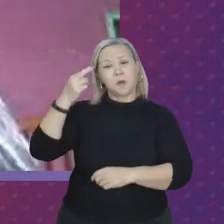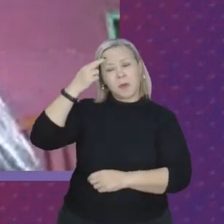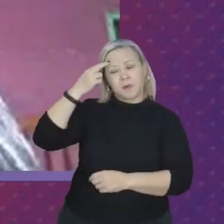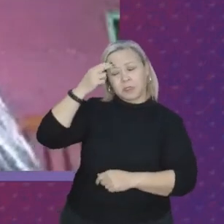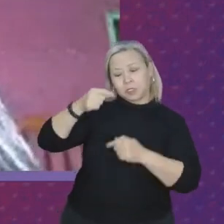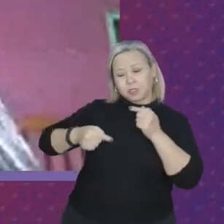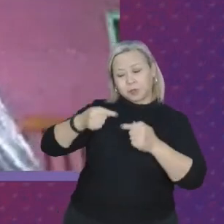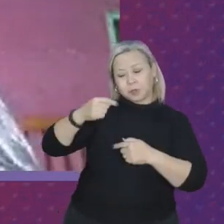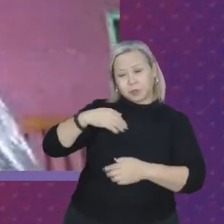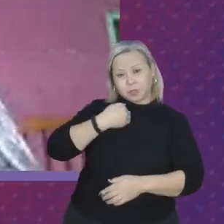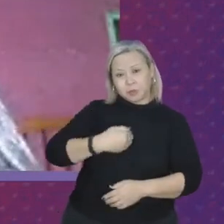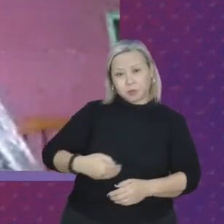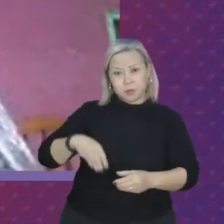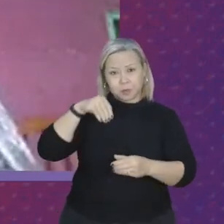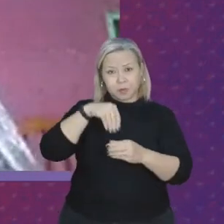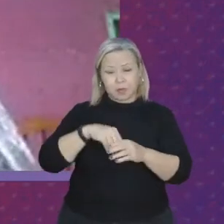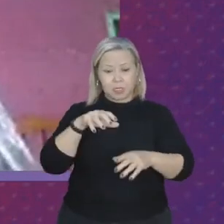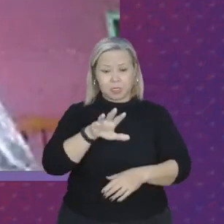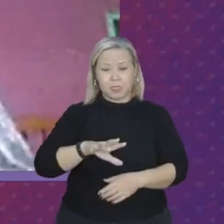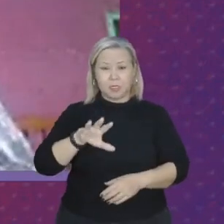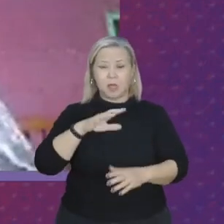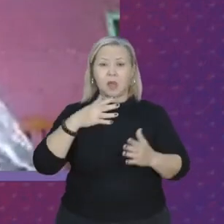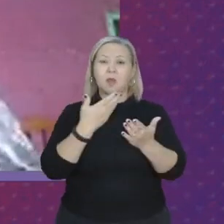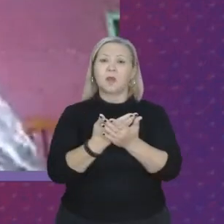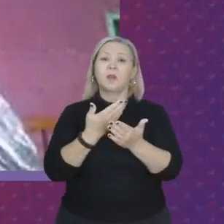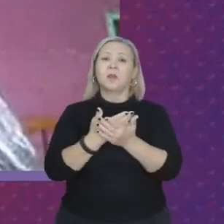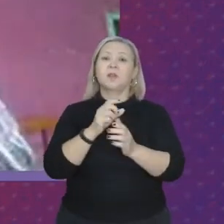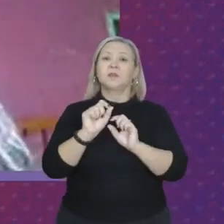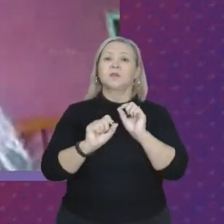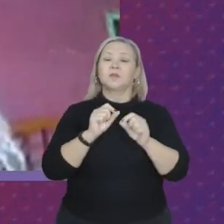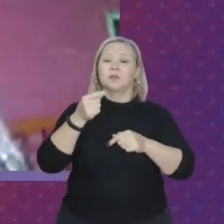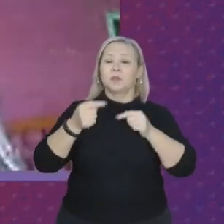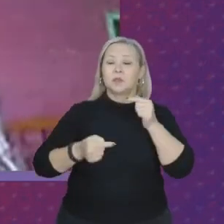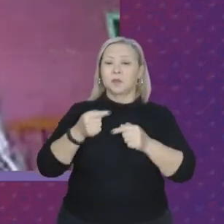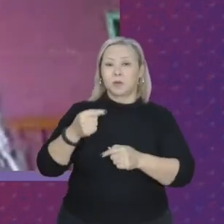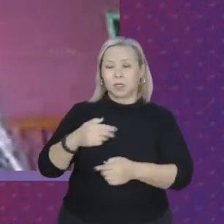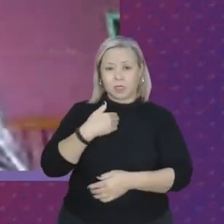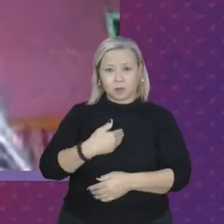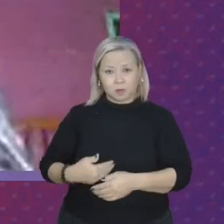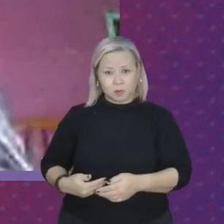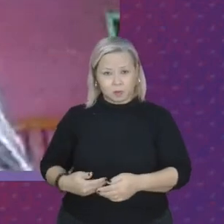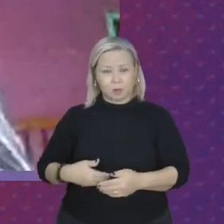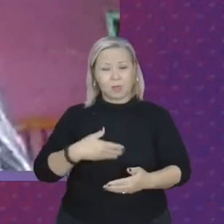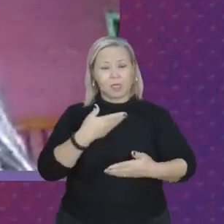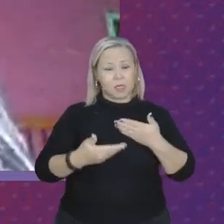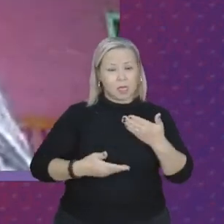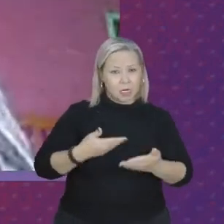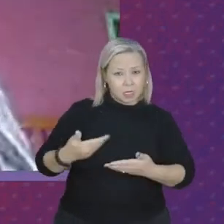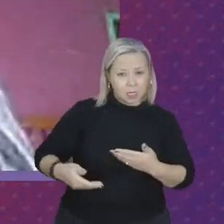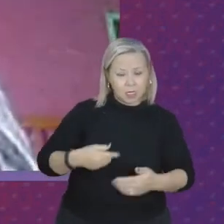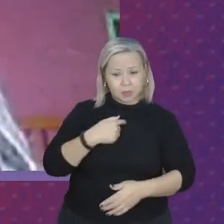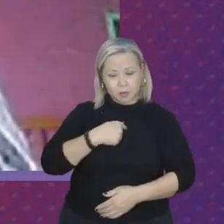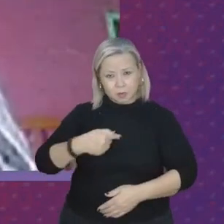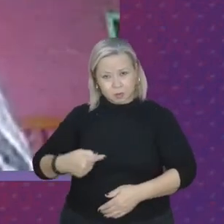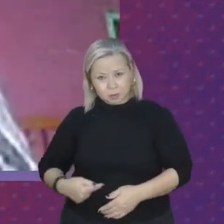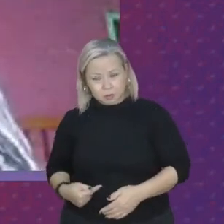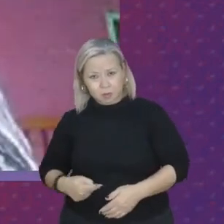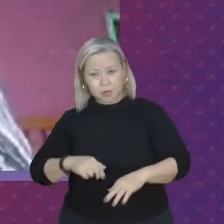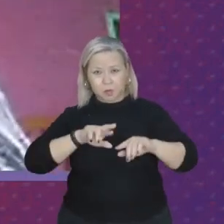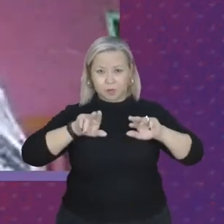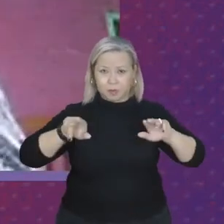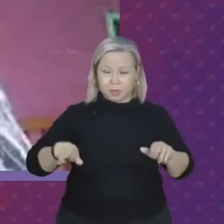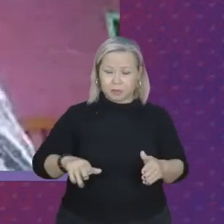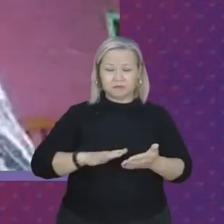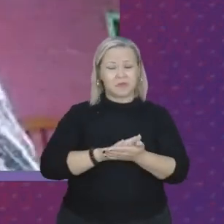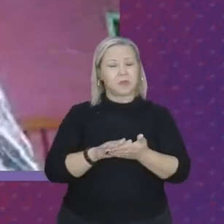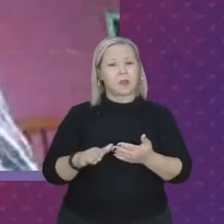políticas públicas dentro desse campo de estudos das políticas públicas, das ações governamentais. Então, não é nada